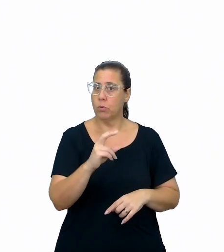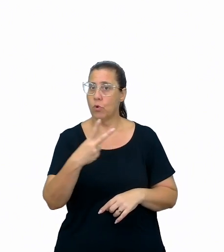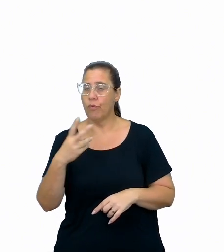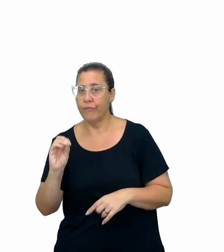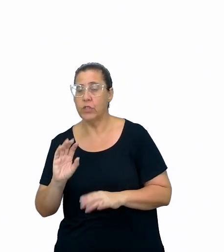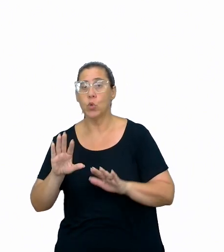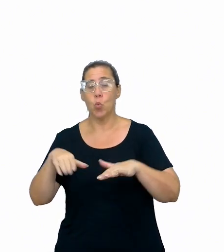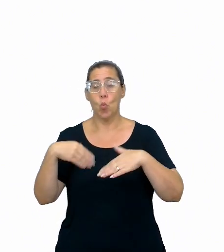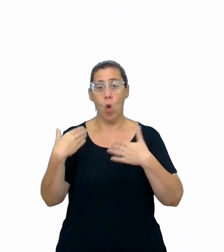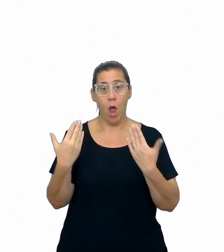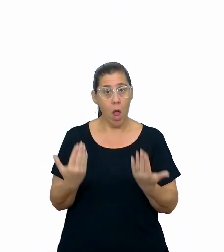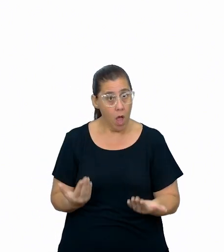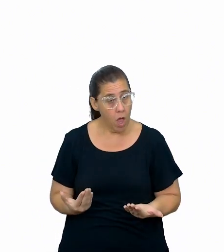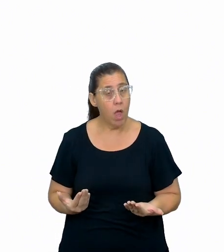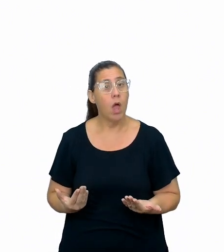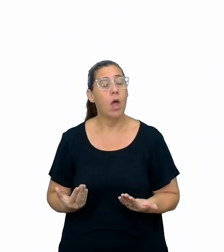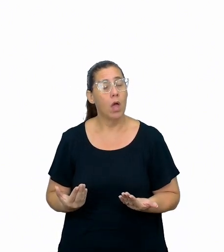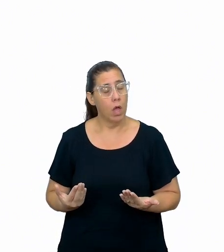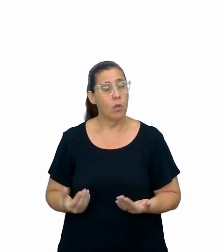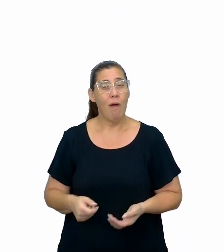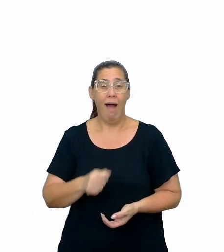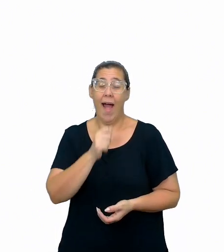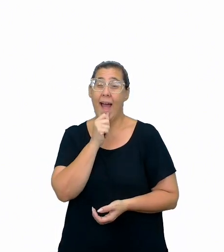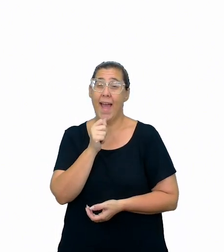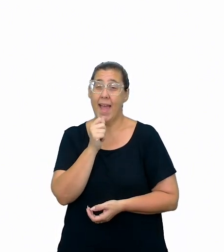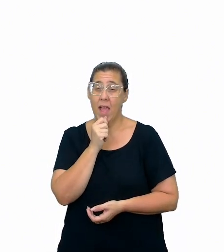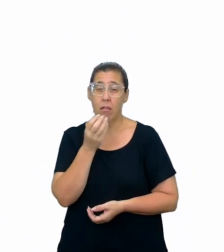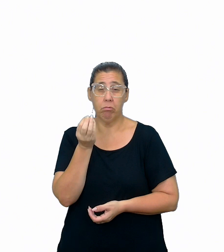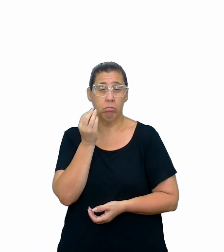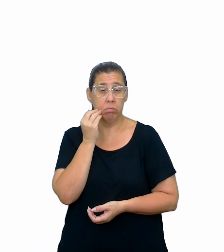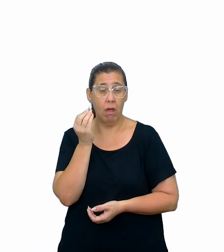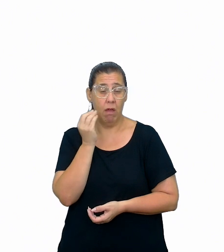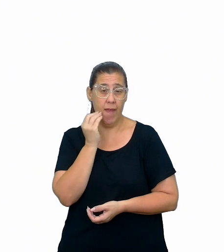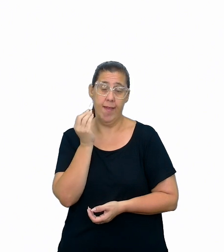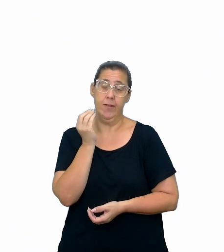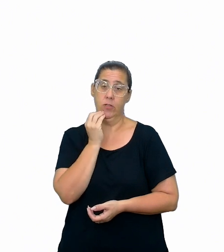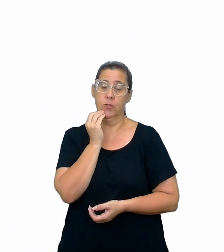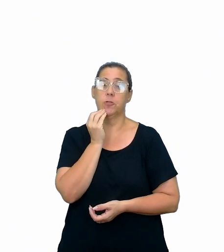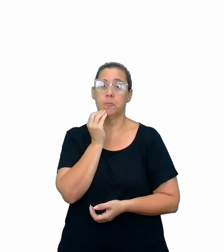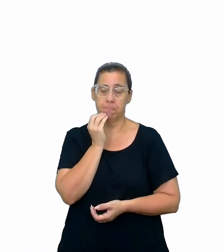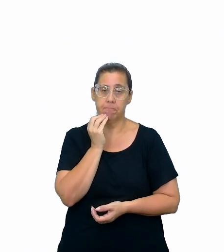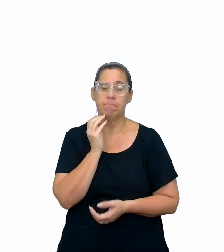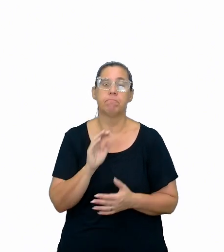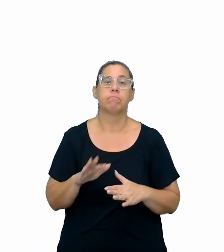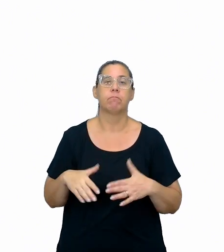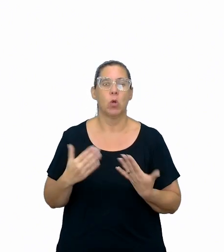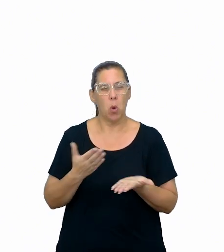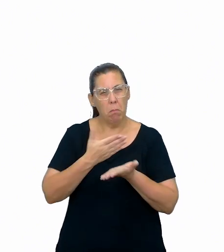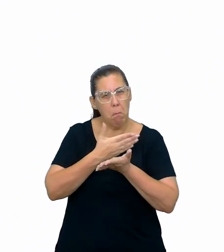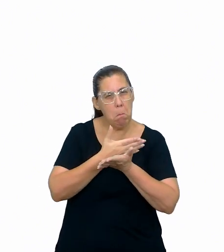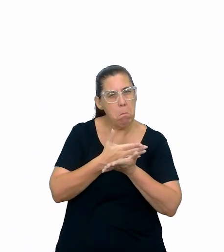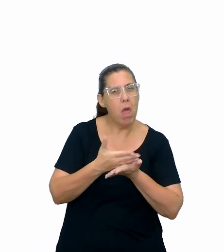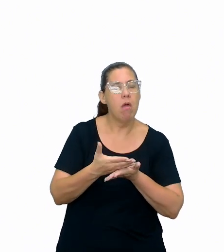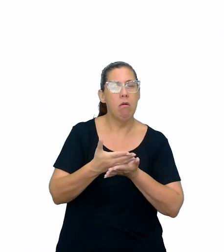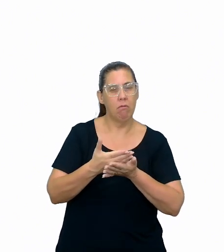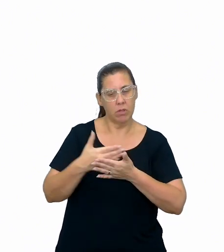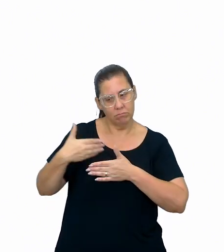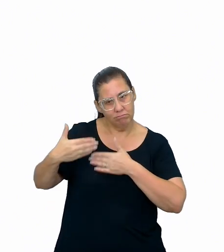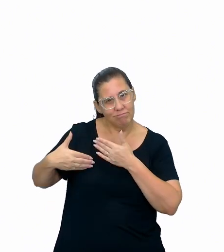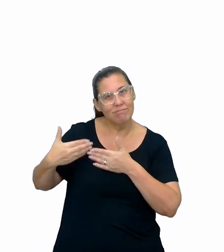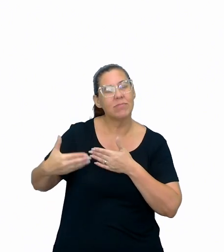quando os testes com a vacina da Covid estavam sendo realizados ainda, né? Estávamos bem no início desse